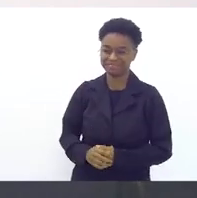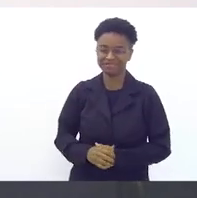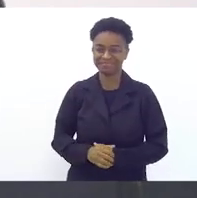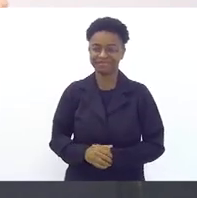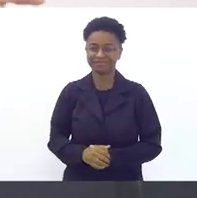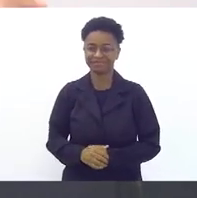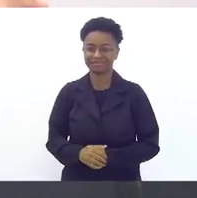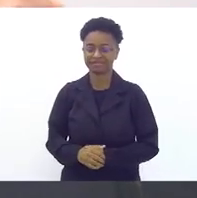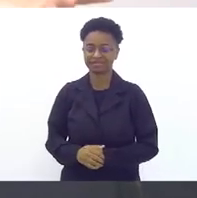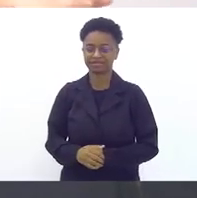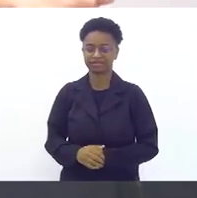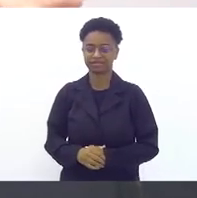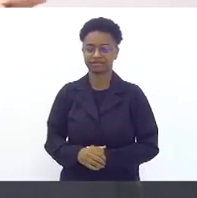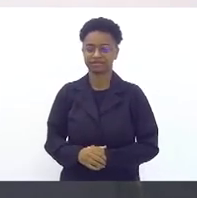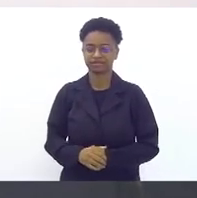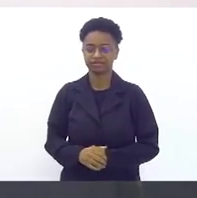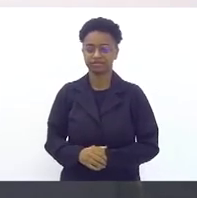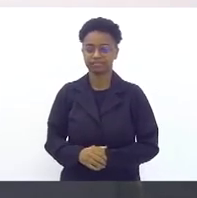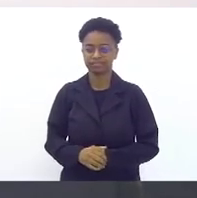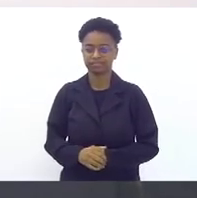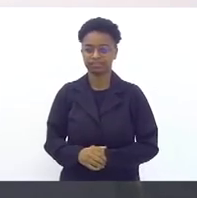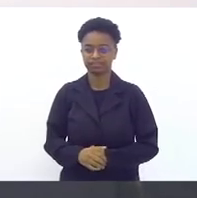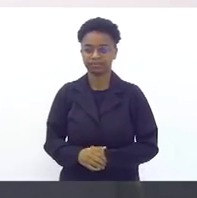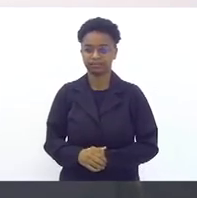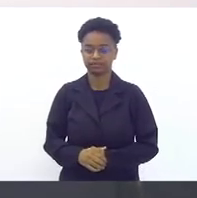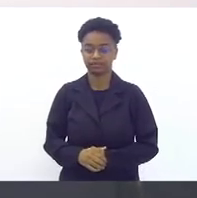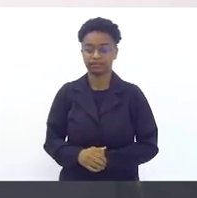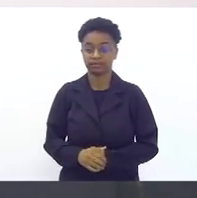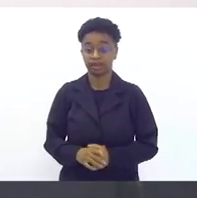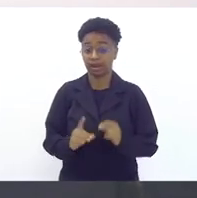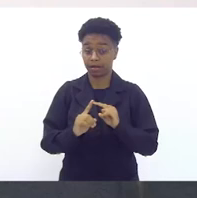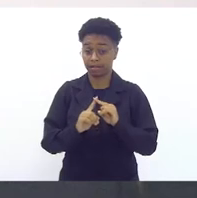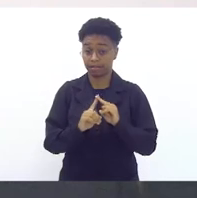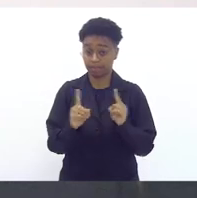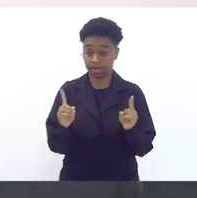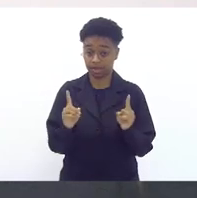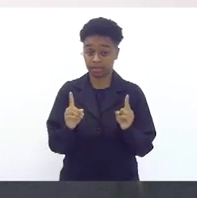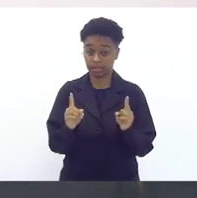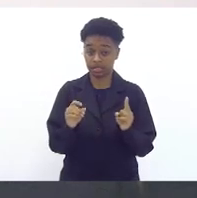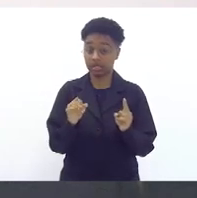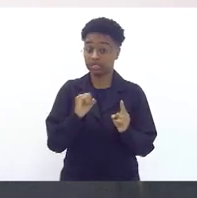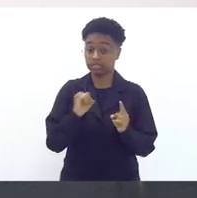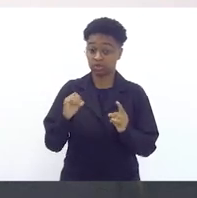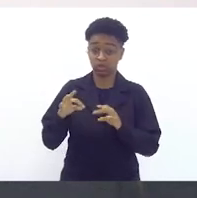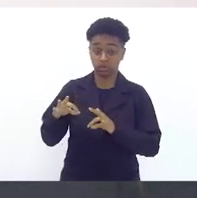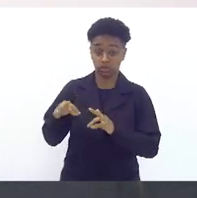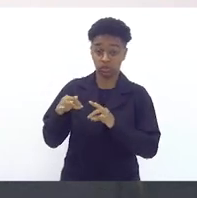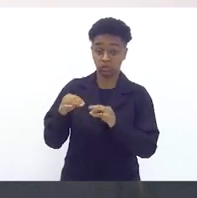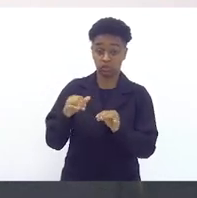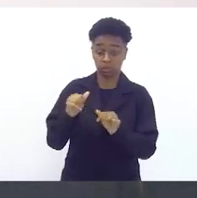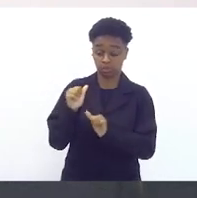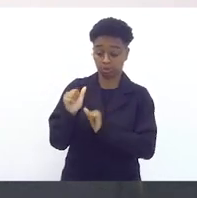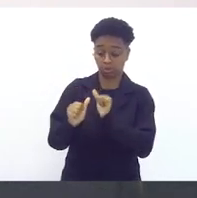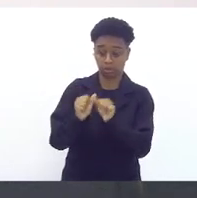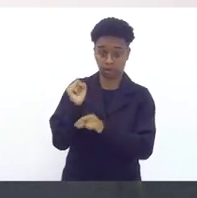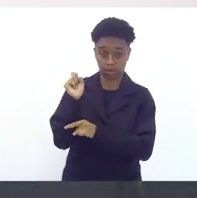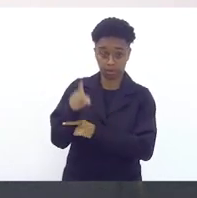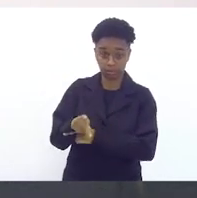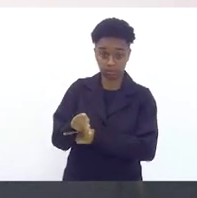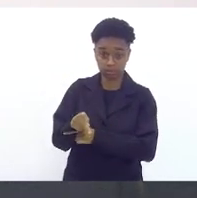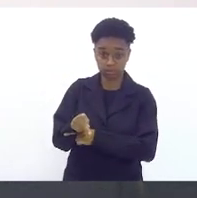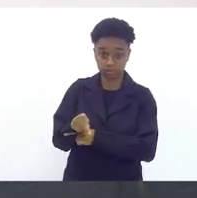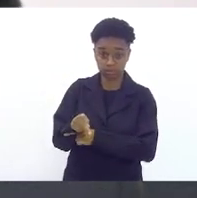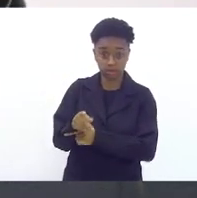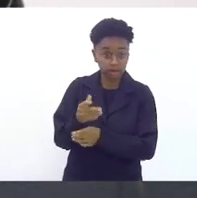Né? Ora, na hora que todo mundo passa a ser inativo ou pensionista,